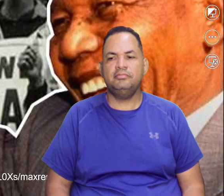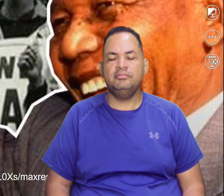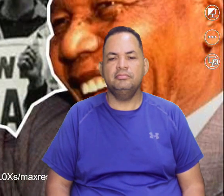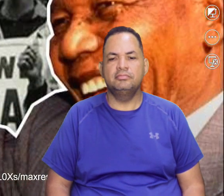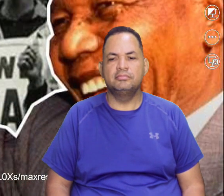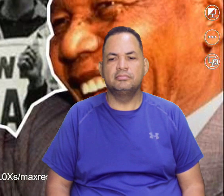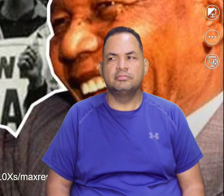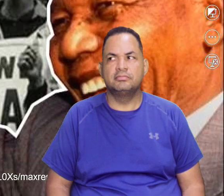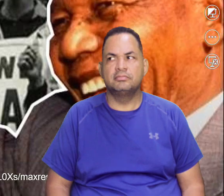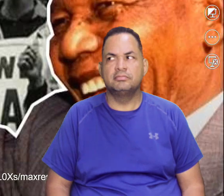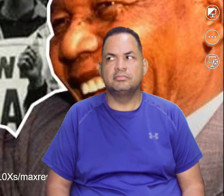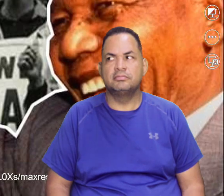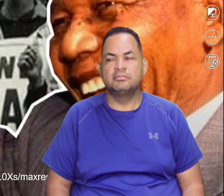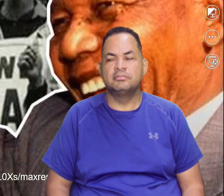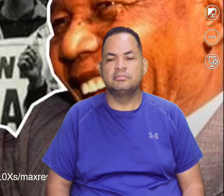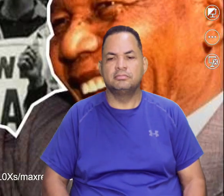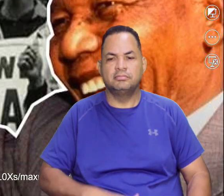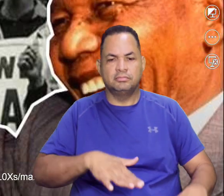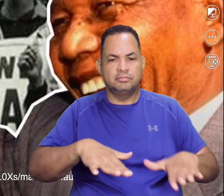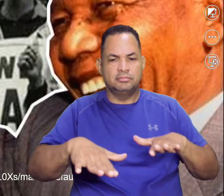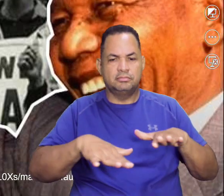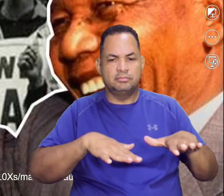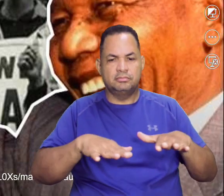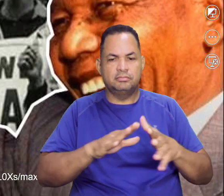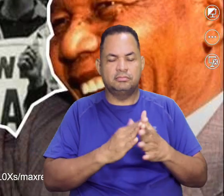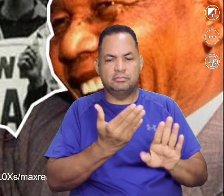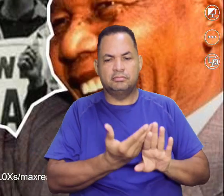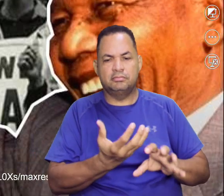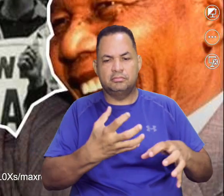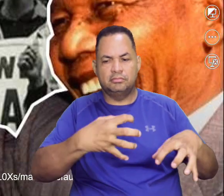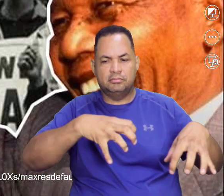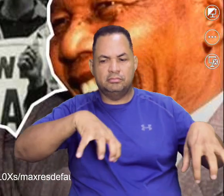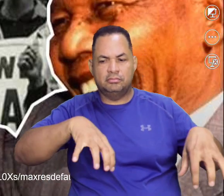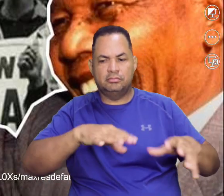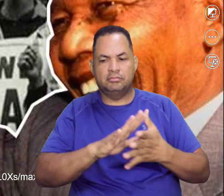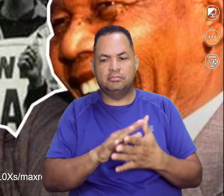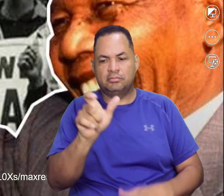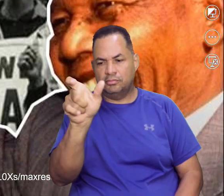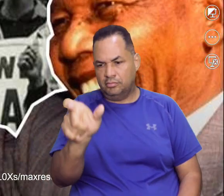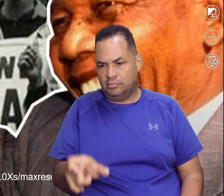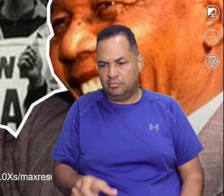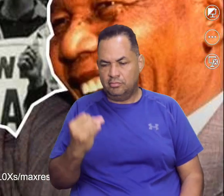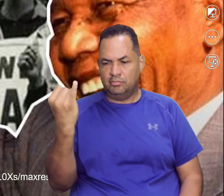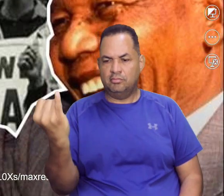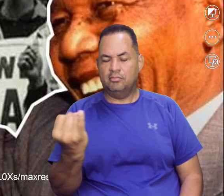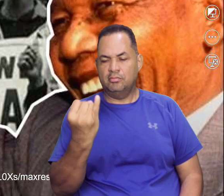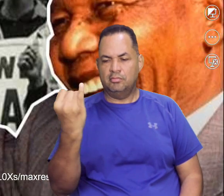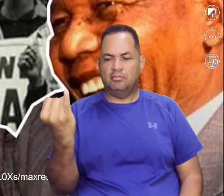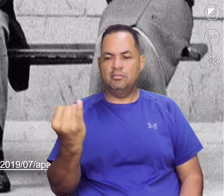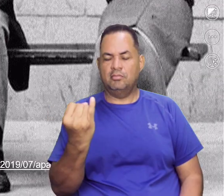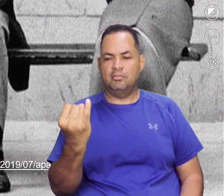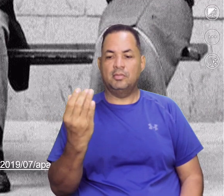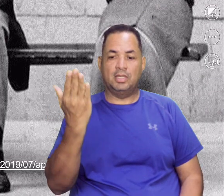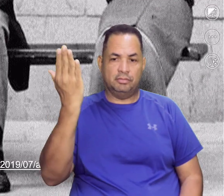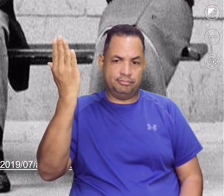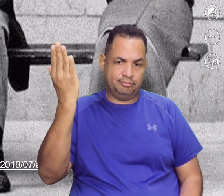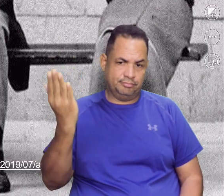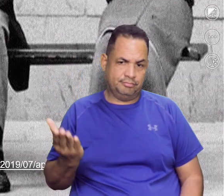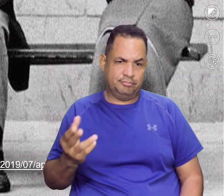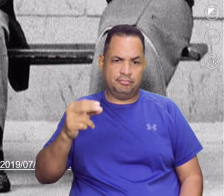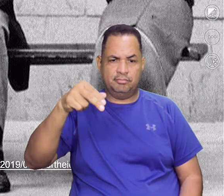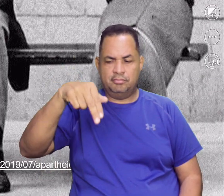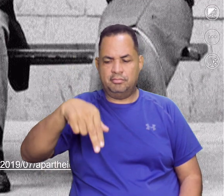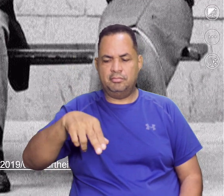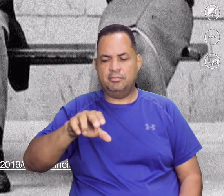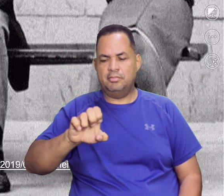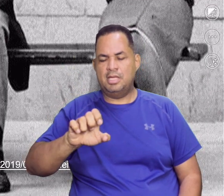E aí nesse movimento do apartheid vai surgir uma figura muito importante, que é o Nelson Mandela. Mas antes de